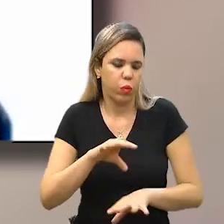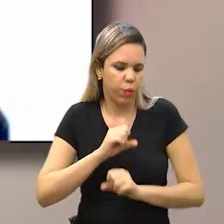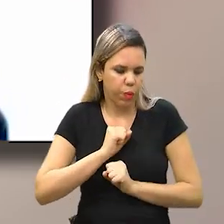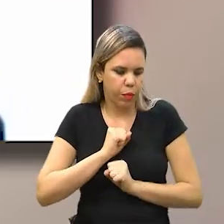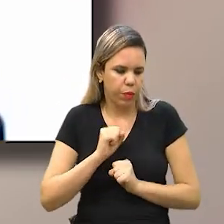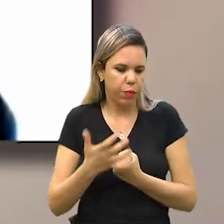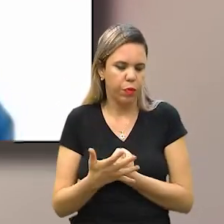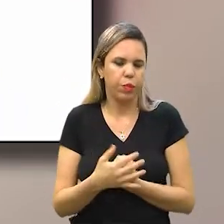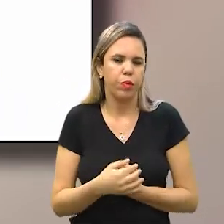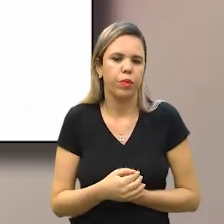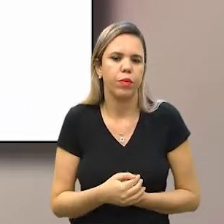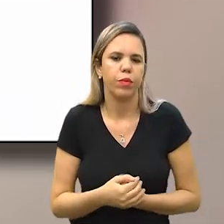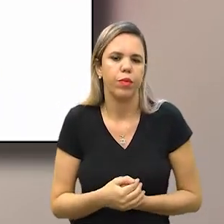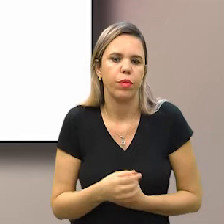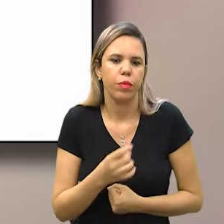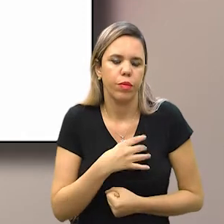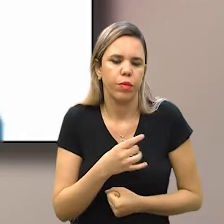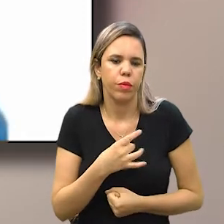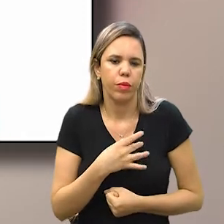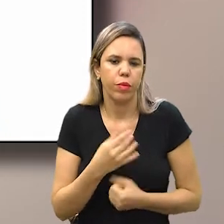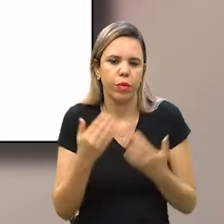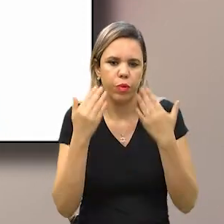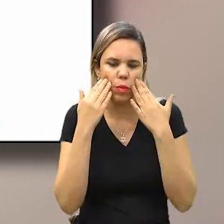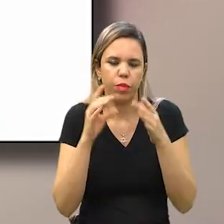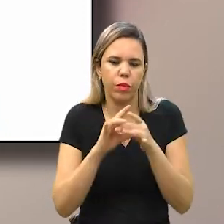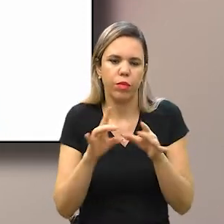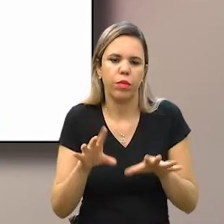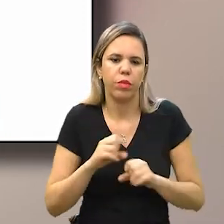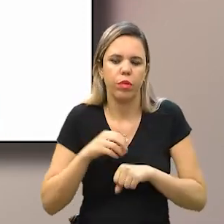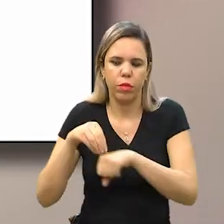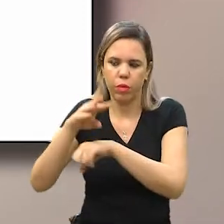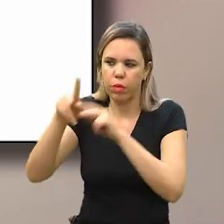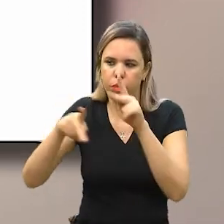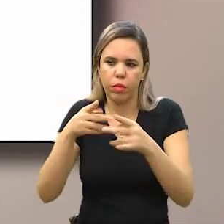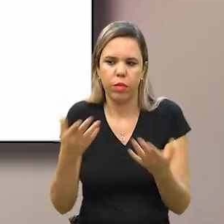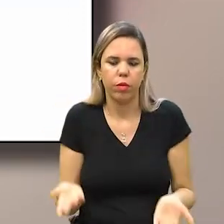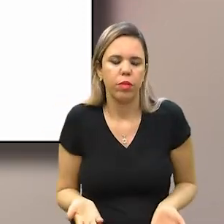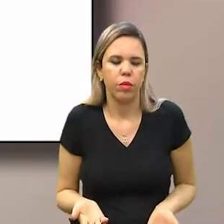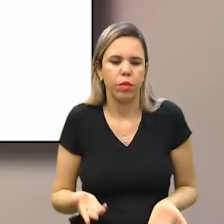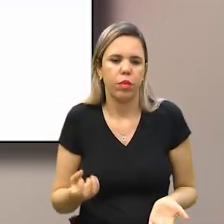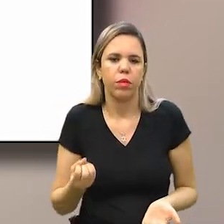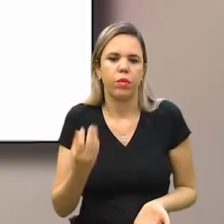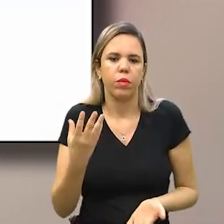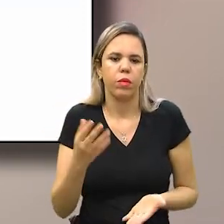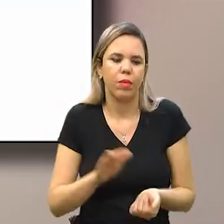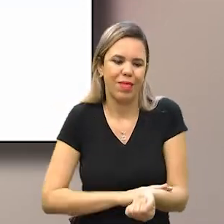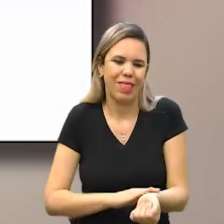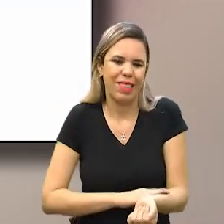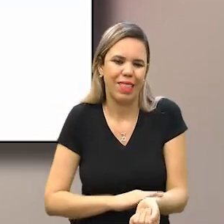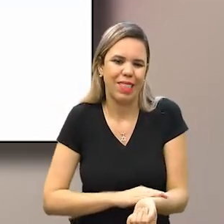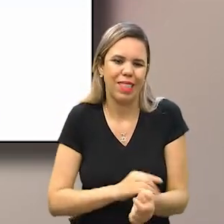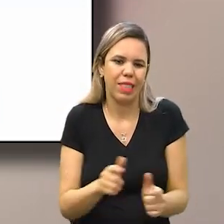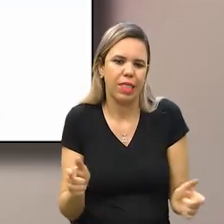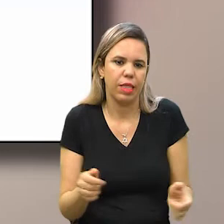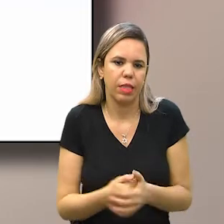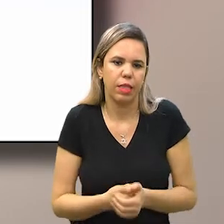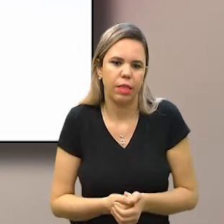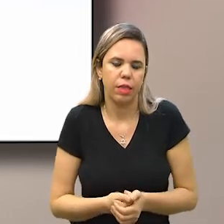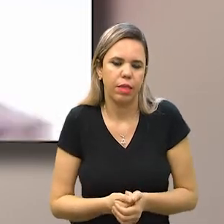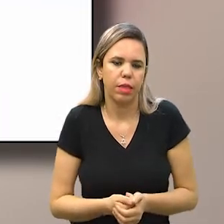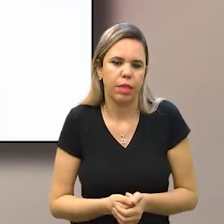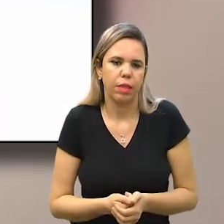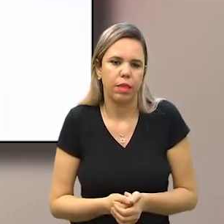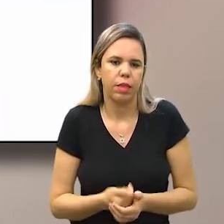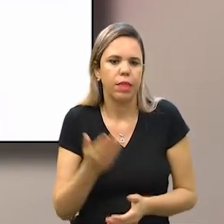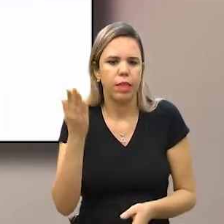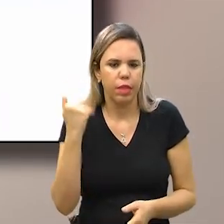de pegar o Covid, medo de se expor e contaminar outras pessoas, isso gera um estresse muito grande. E